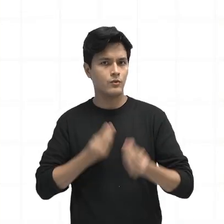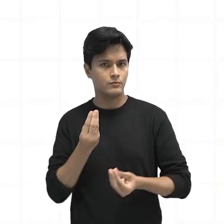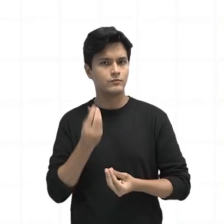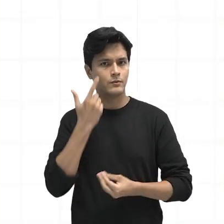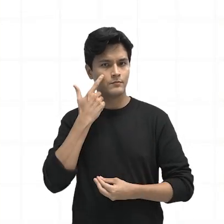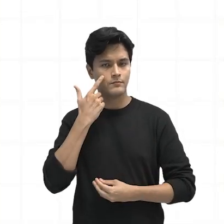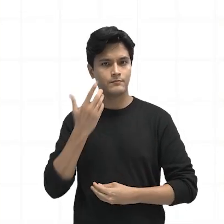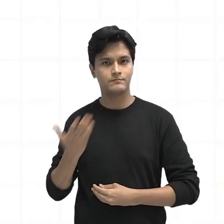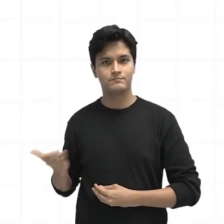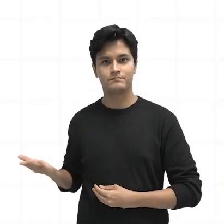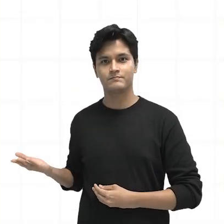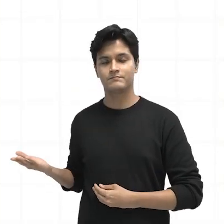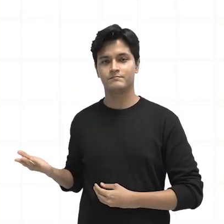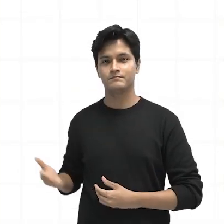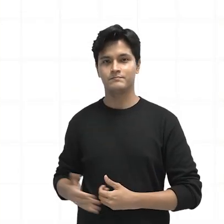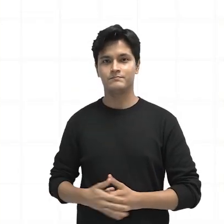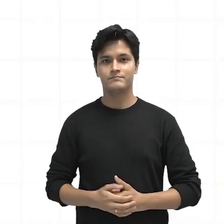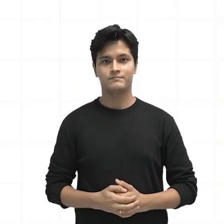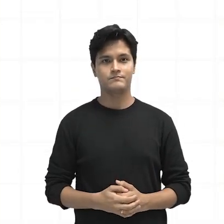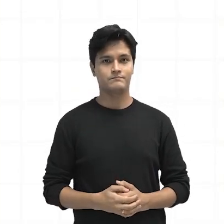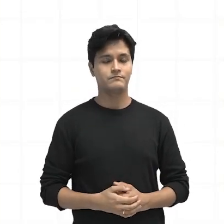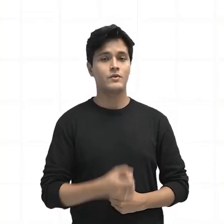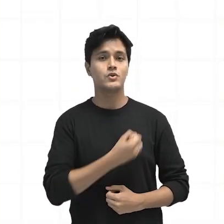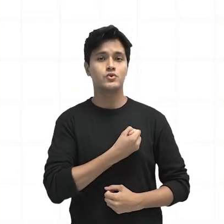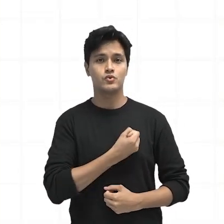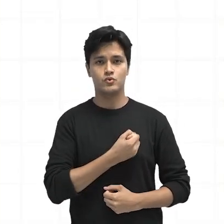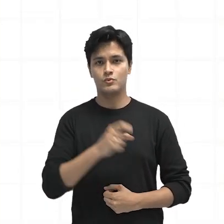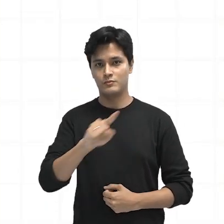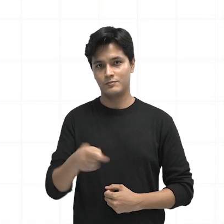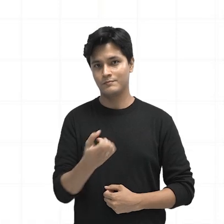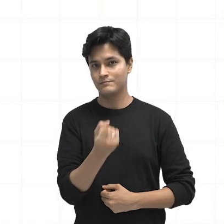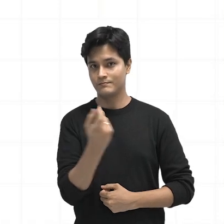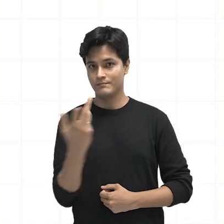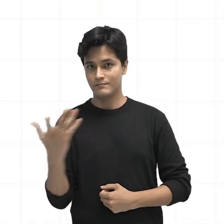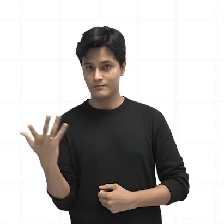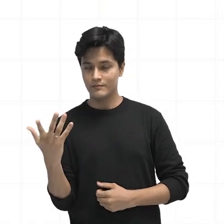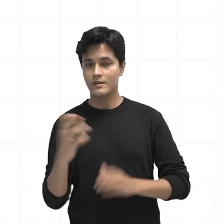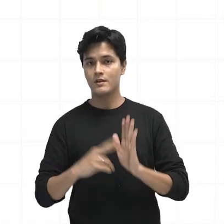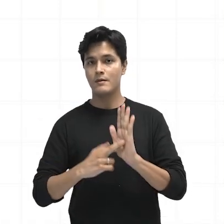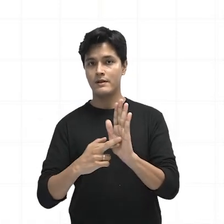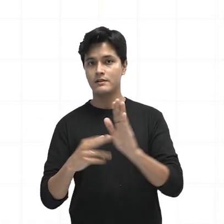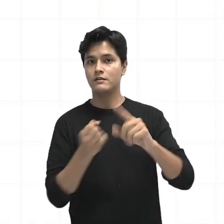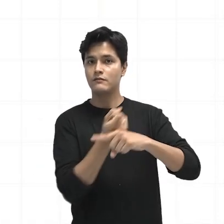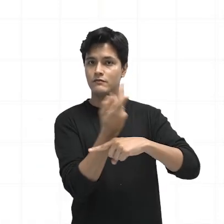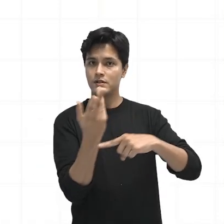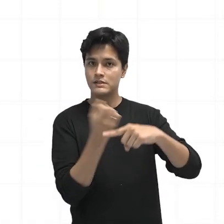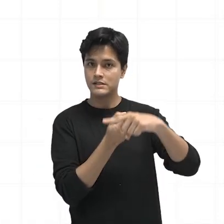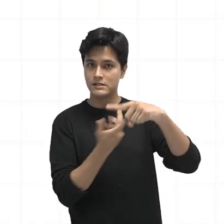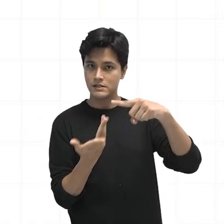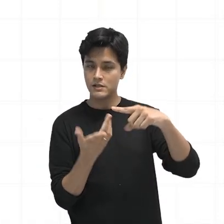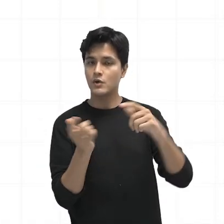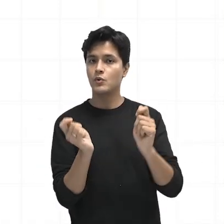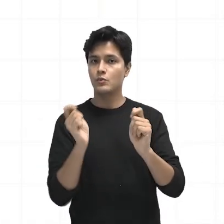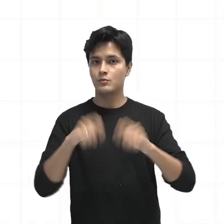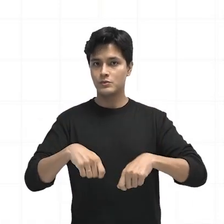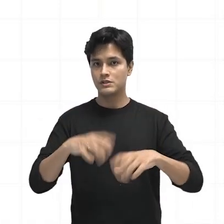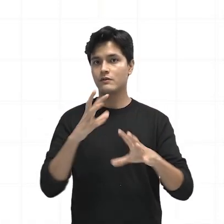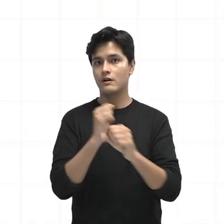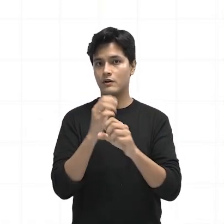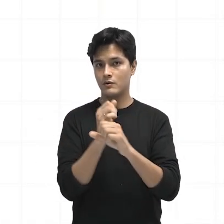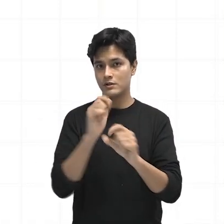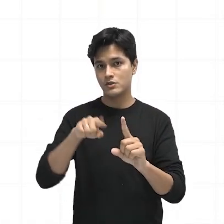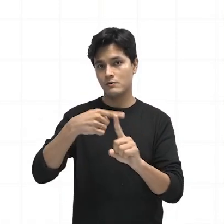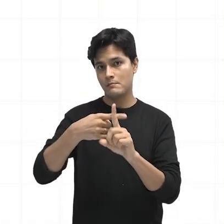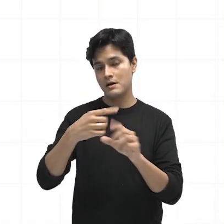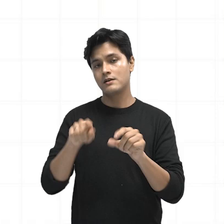tela. Os números decimais representam frações e podem ser somados ou subtraídos, como eu acabei